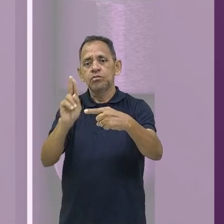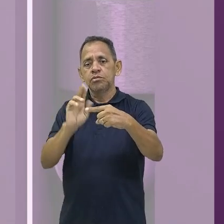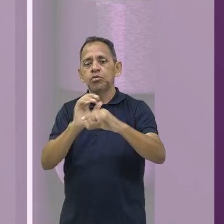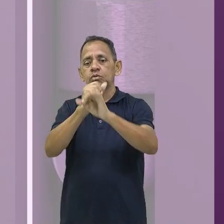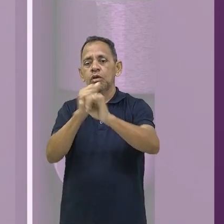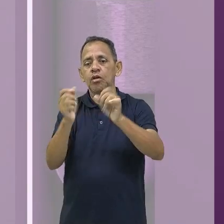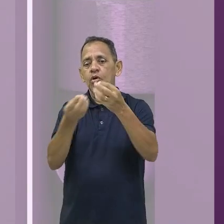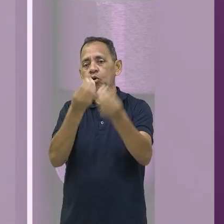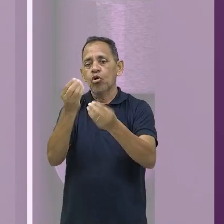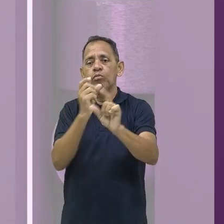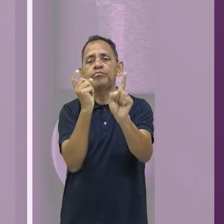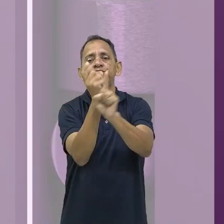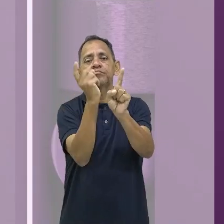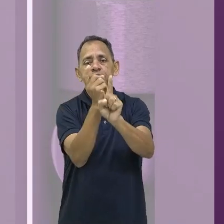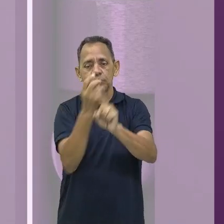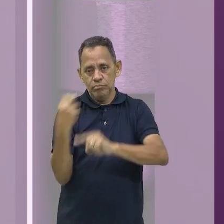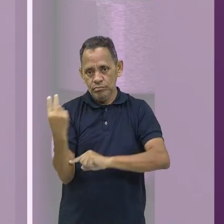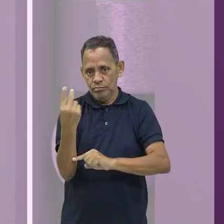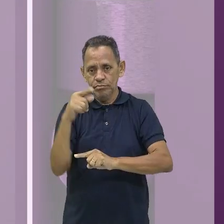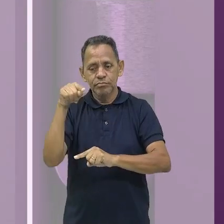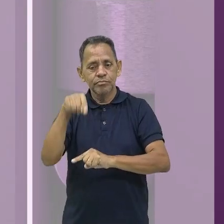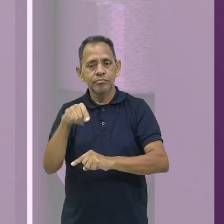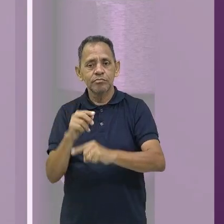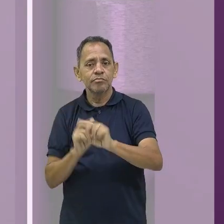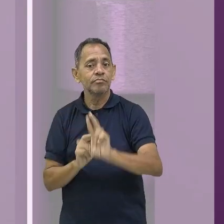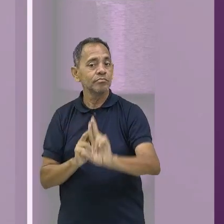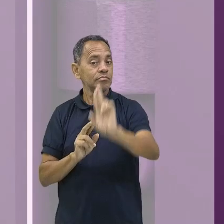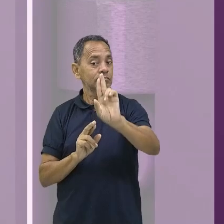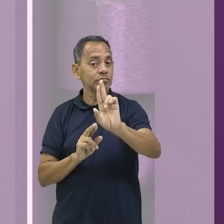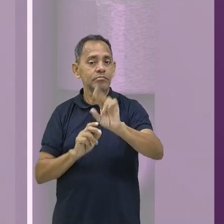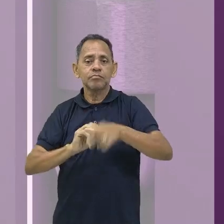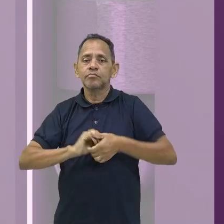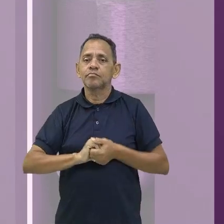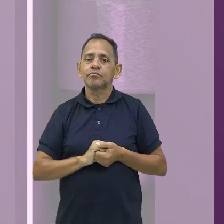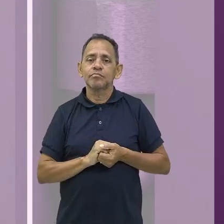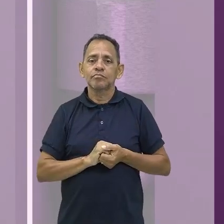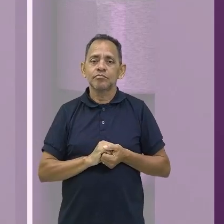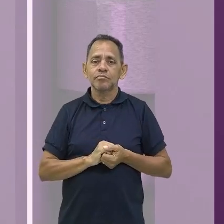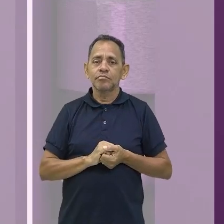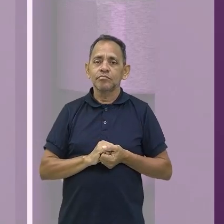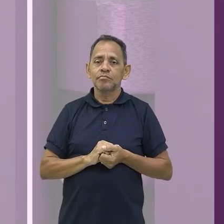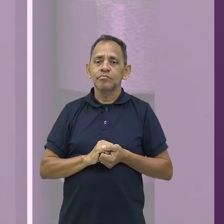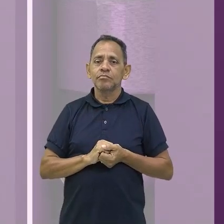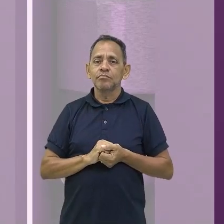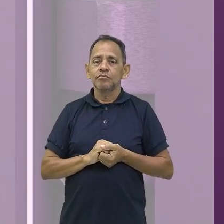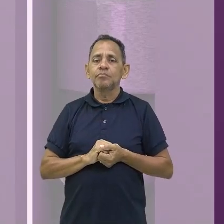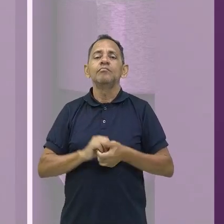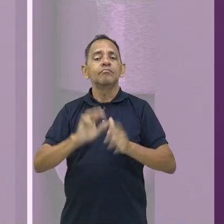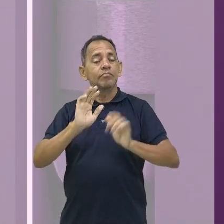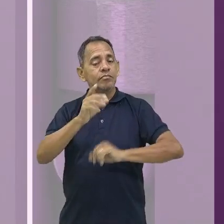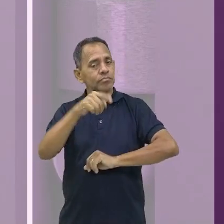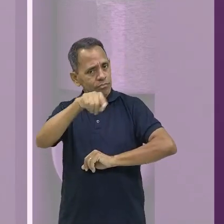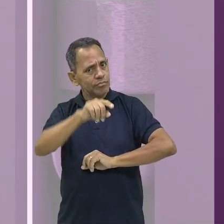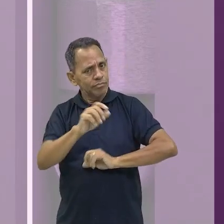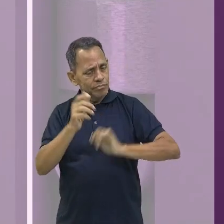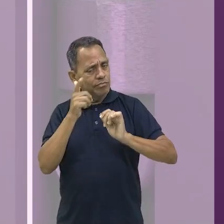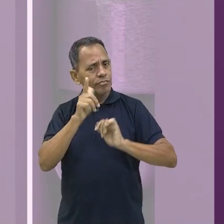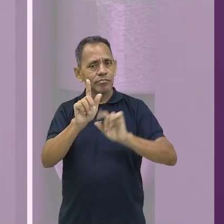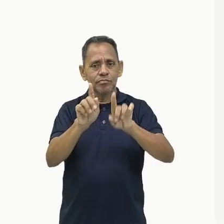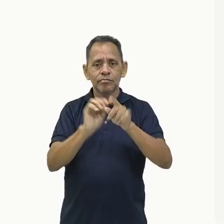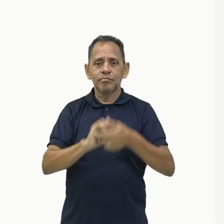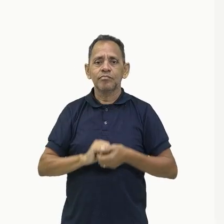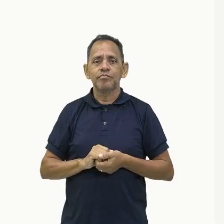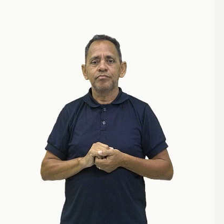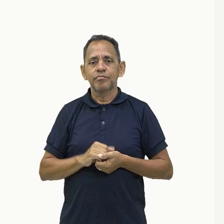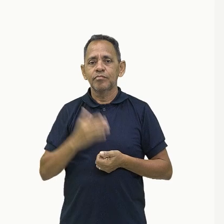vocês, para a gente encontrar que valor é esse que está faltando ali. Tá bom? Mas é bem tranquilo, vocês vão conseguir acompanhar. Vamos à nossa primeira